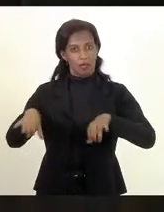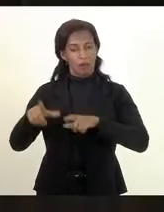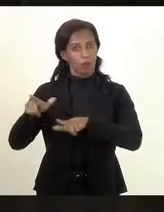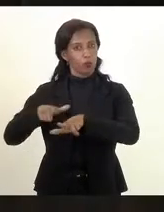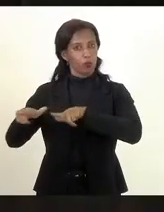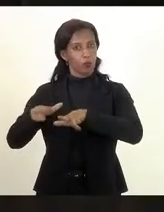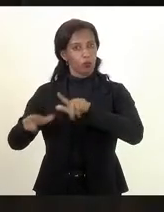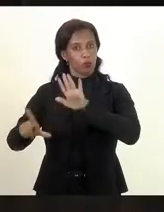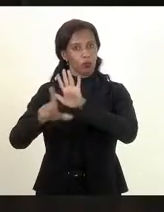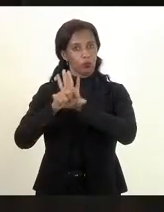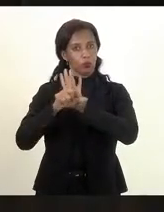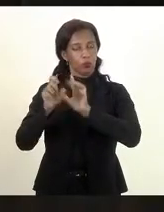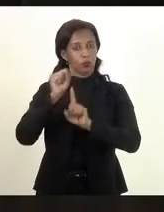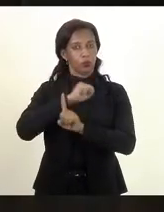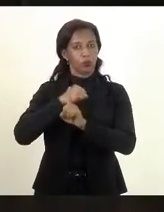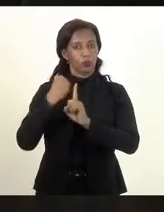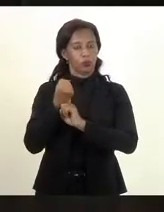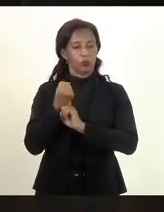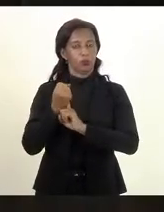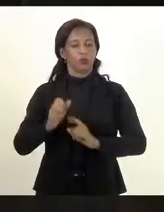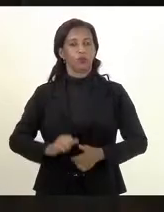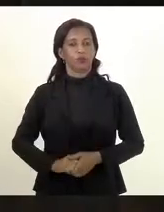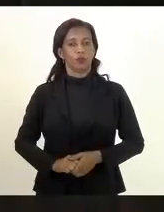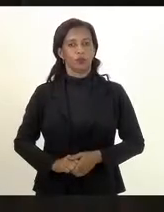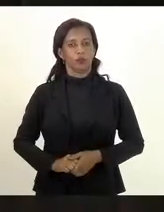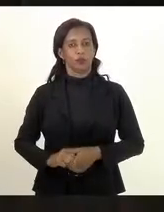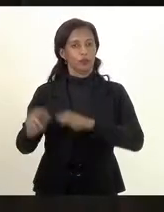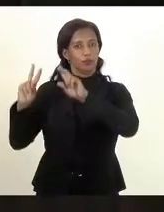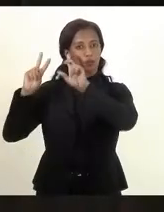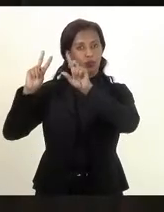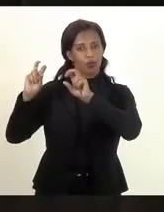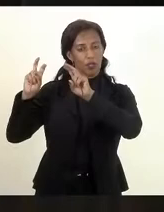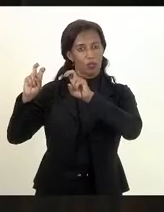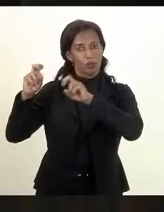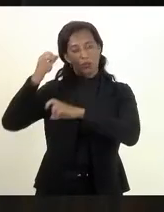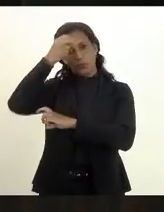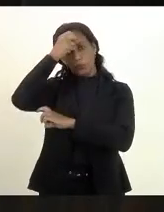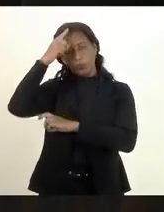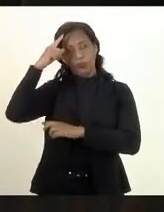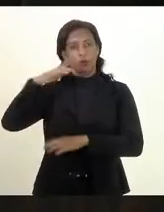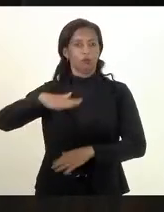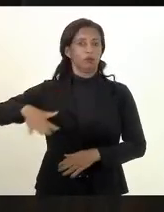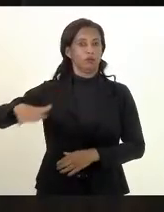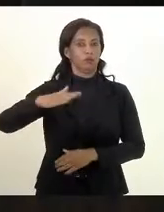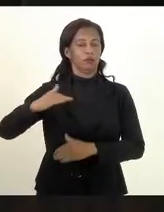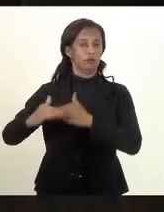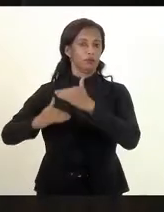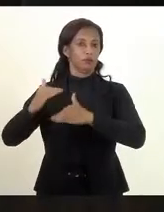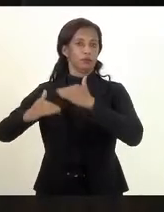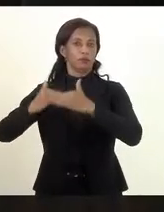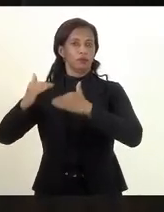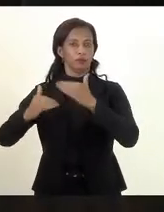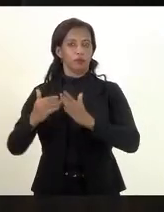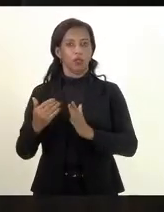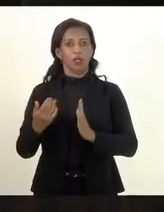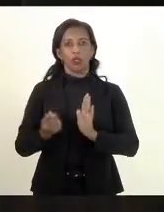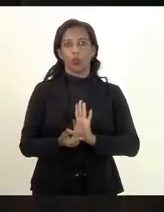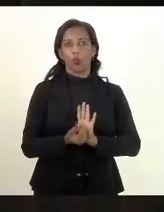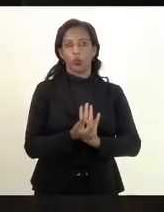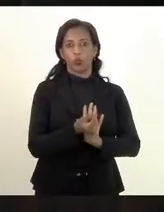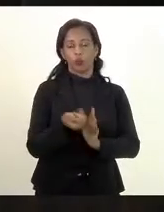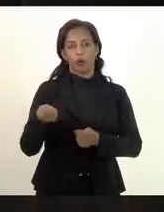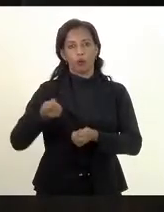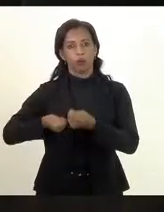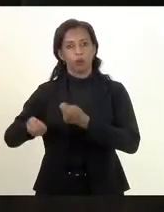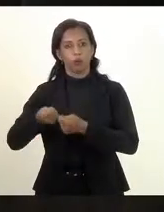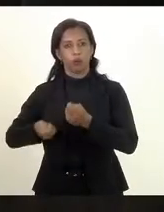Trabalho, Legislação Social e Seguridade Social, de Assuntos Municipais e Desenvolvimento Regional, de Tributação, Controle da